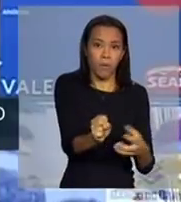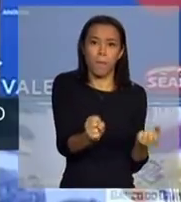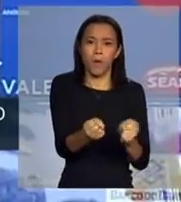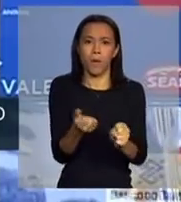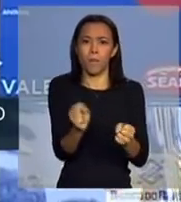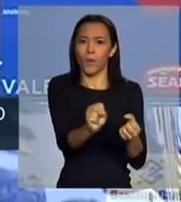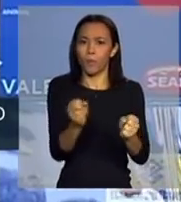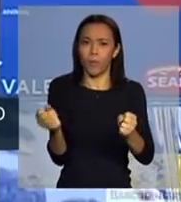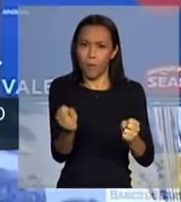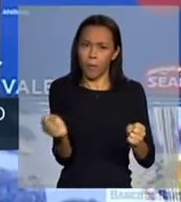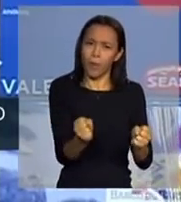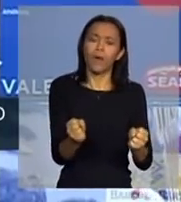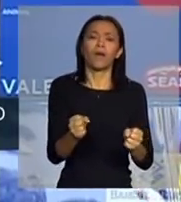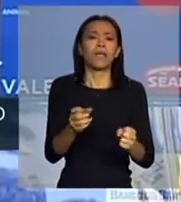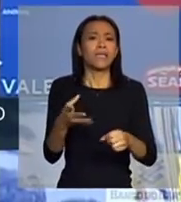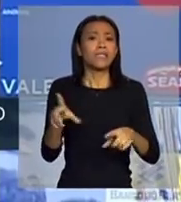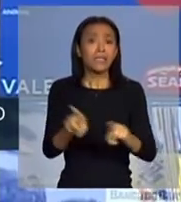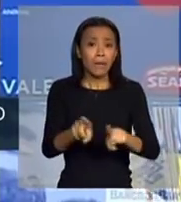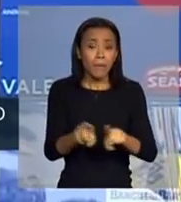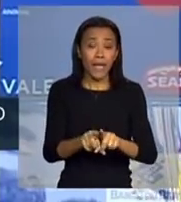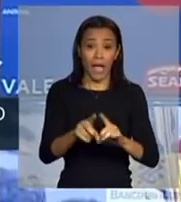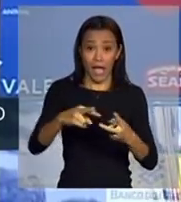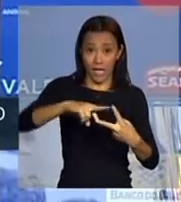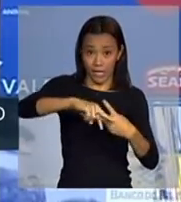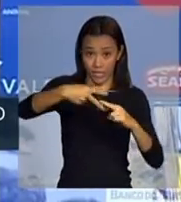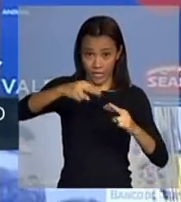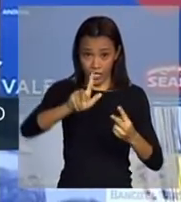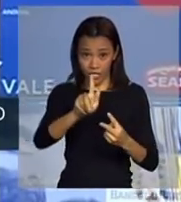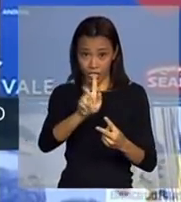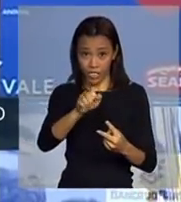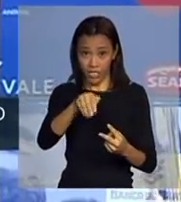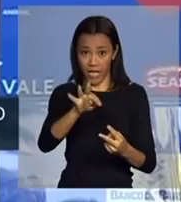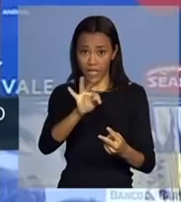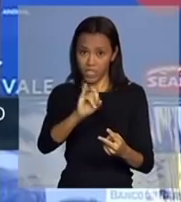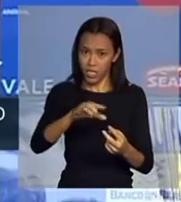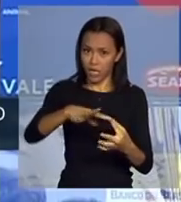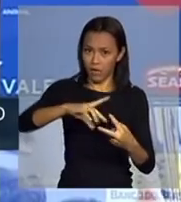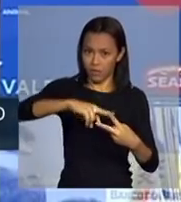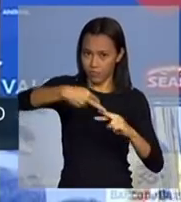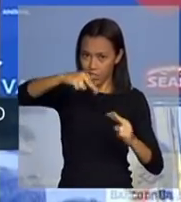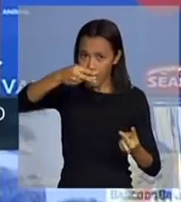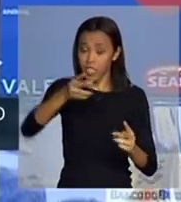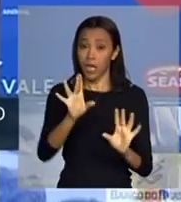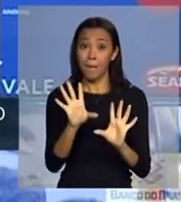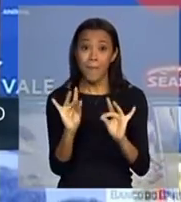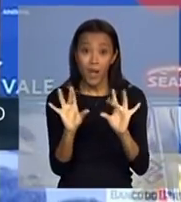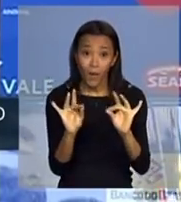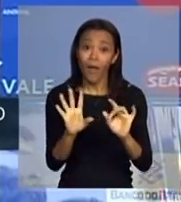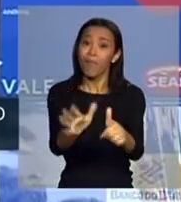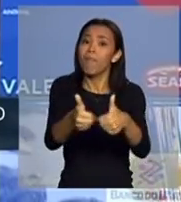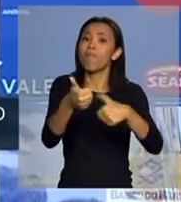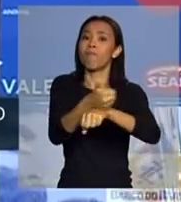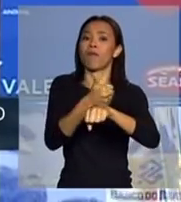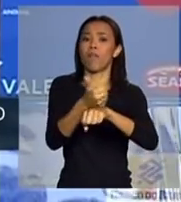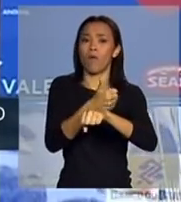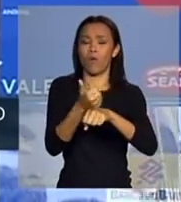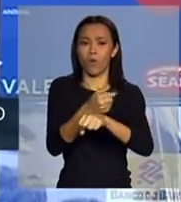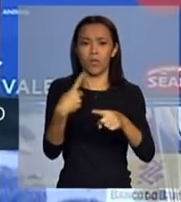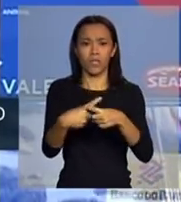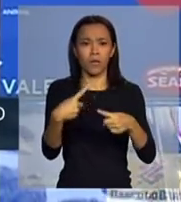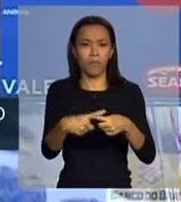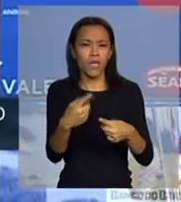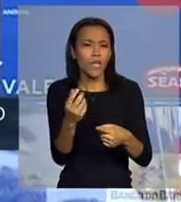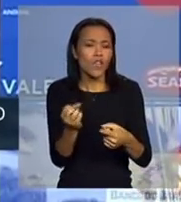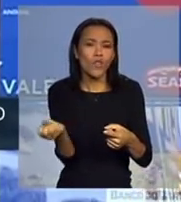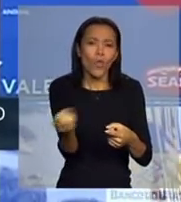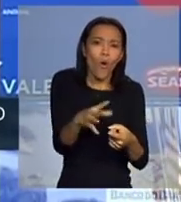disso, a genética melhoradora contribui para a precocidade reprodutiva, podendo antecipar a geração de novas